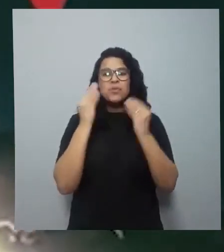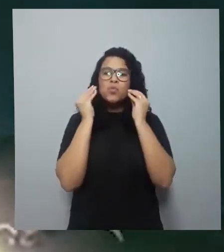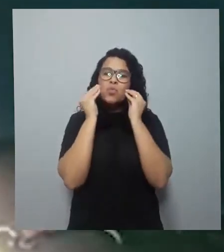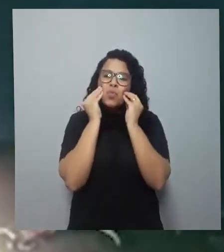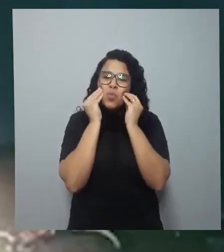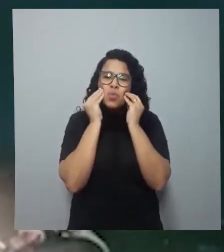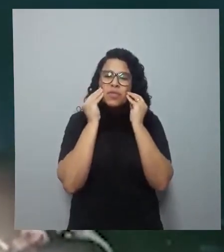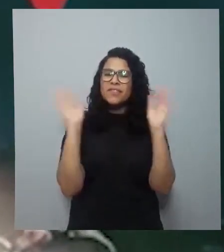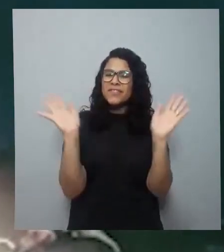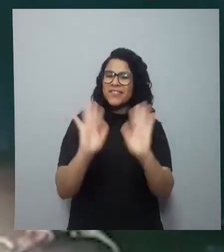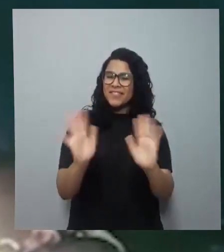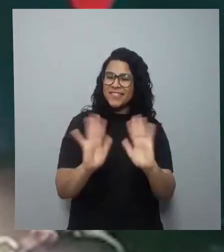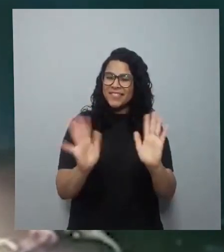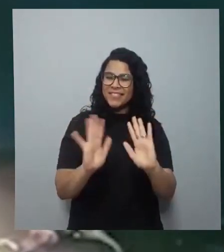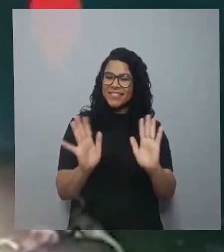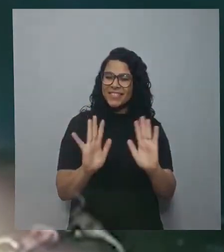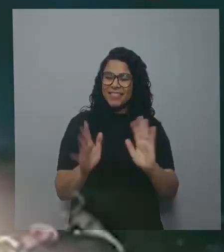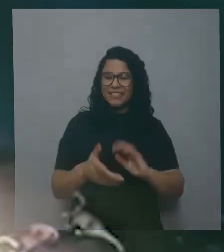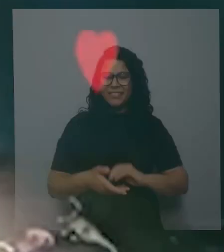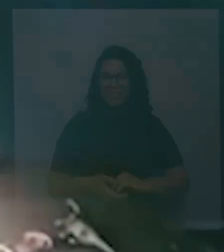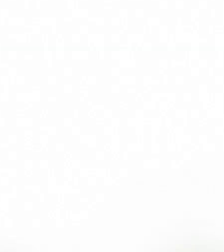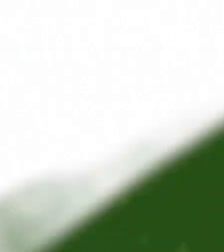Um beijo, até a próxima!